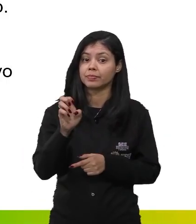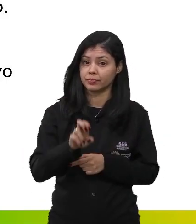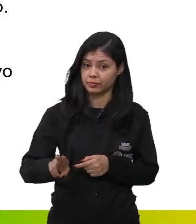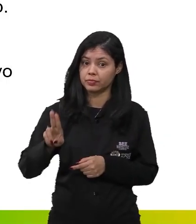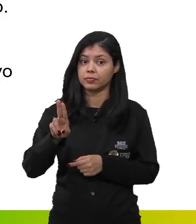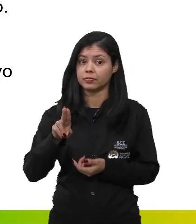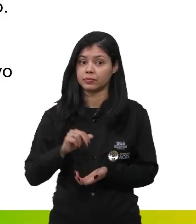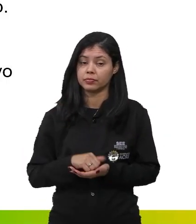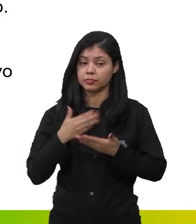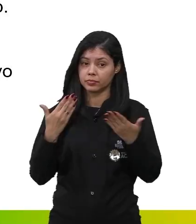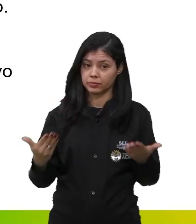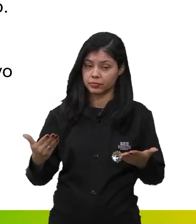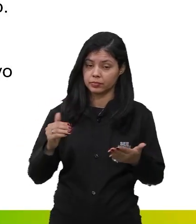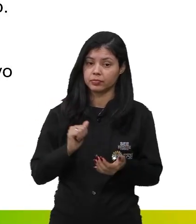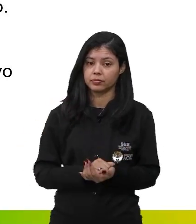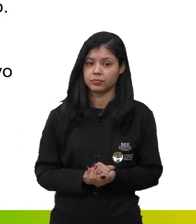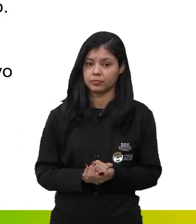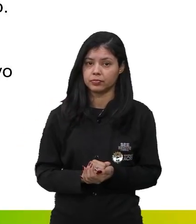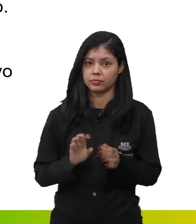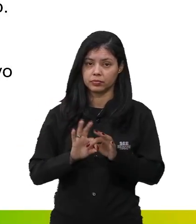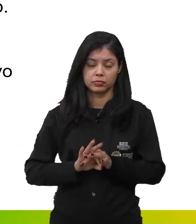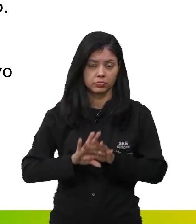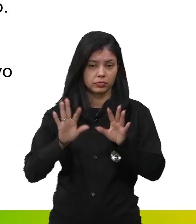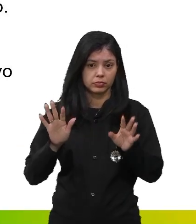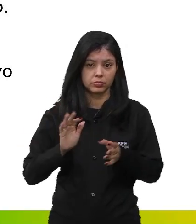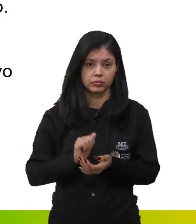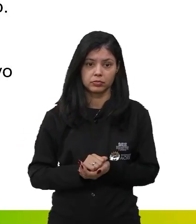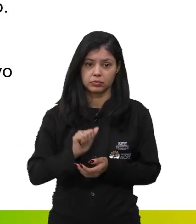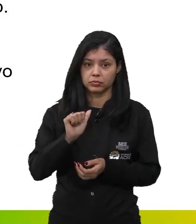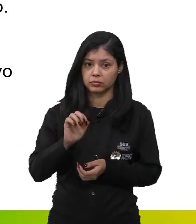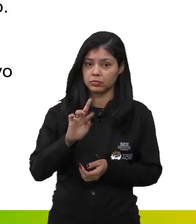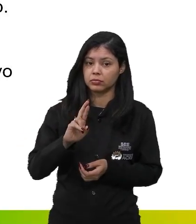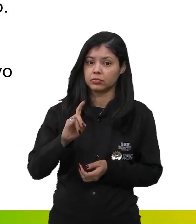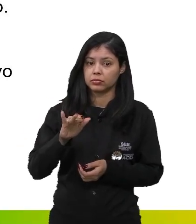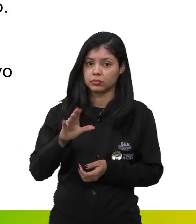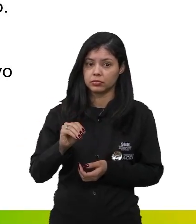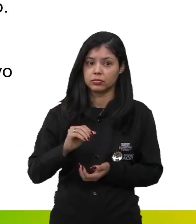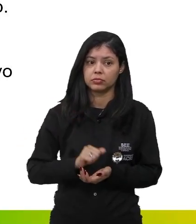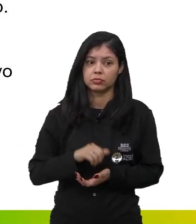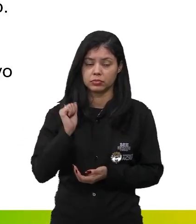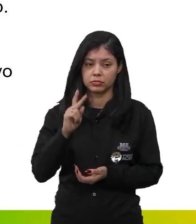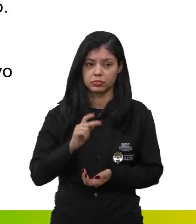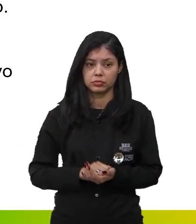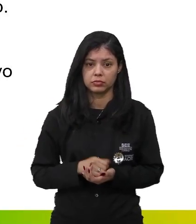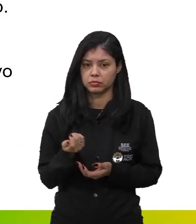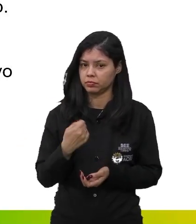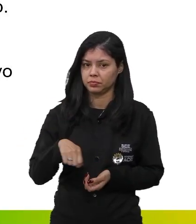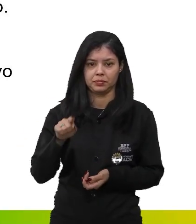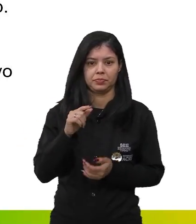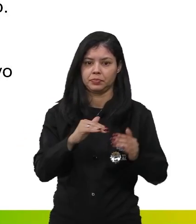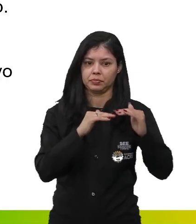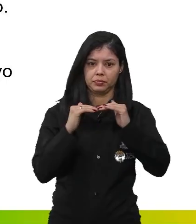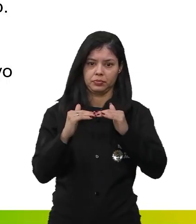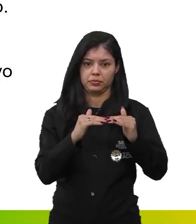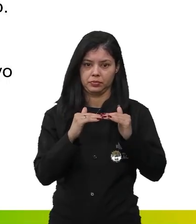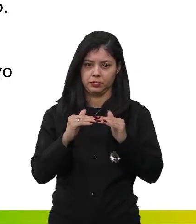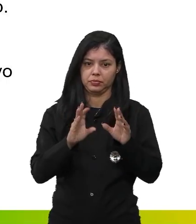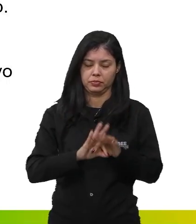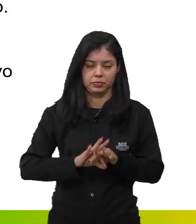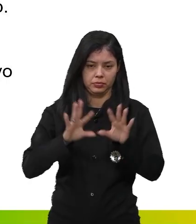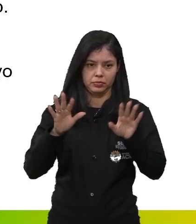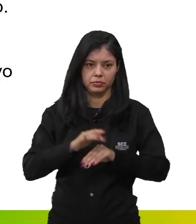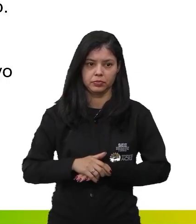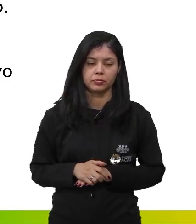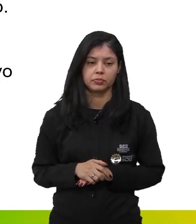europeus. Então eles foram navegar livremente pelo Atlântico. Ok? Então não precisava estabelecer essa livre